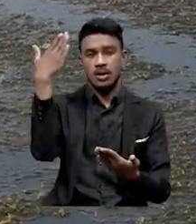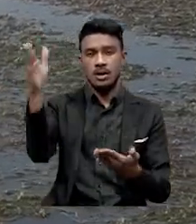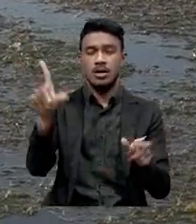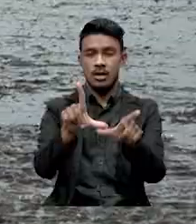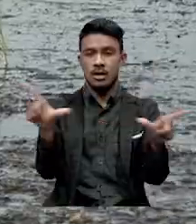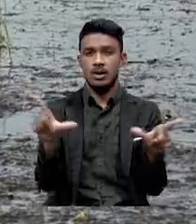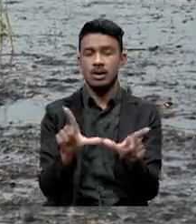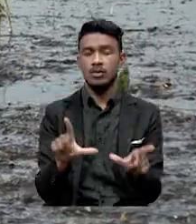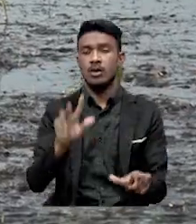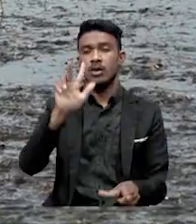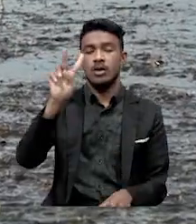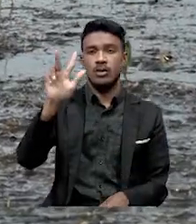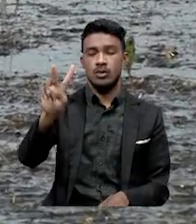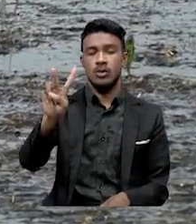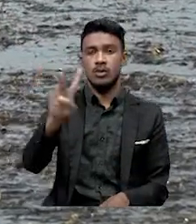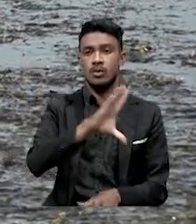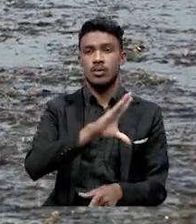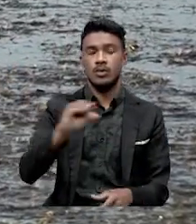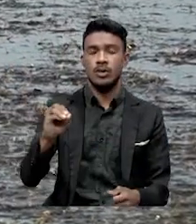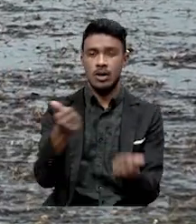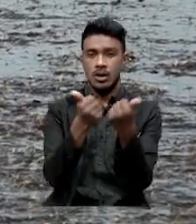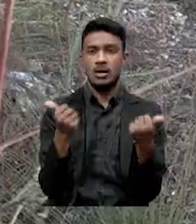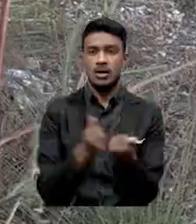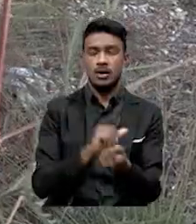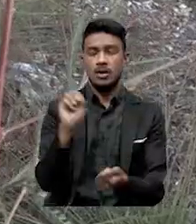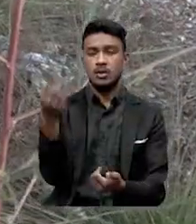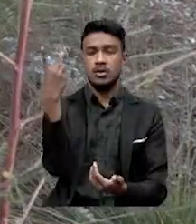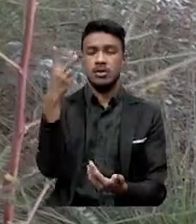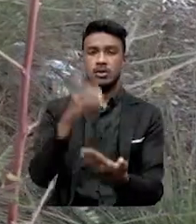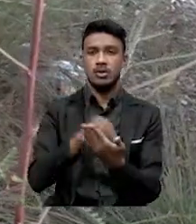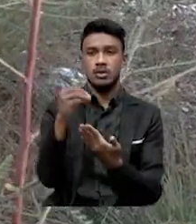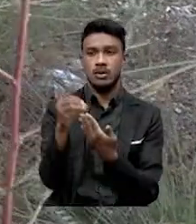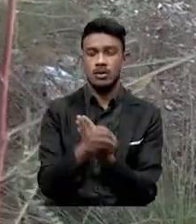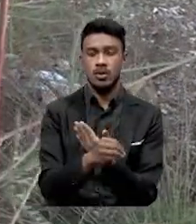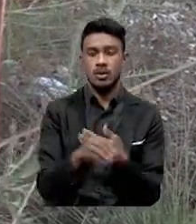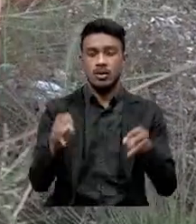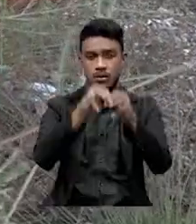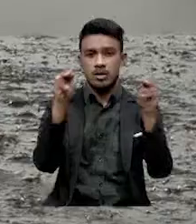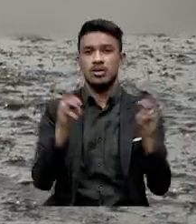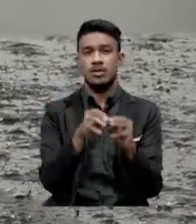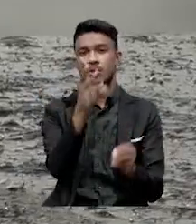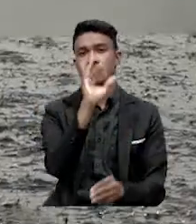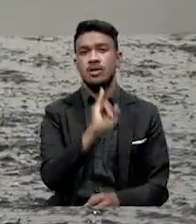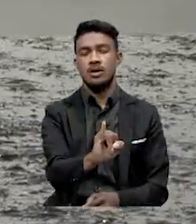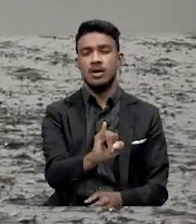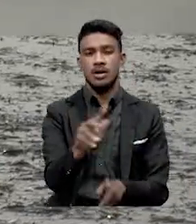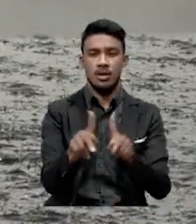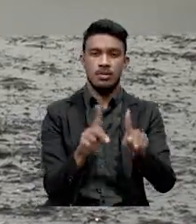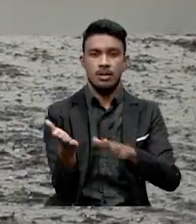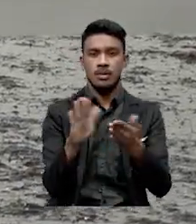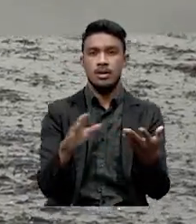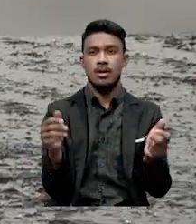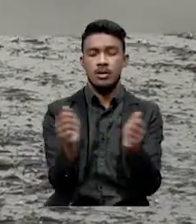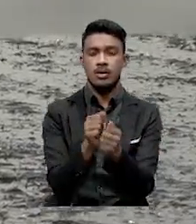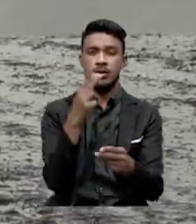rua, aldeia 12 de outubro, suku komoro posto administrativo do Alessio, município dele. Mateisin ho